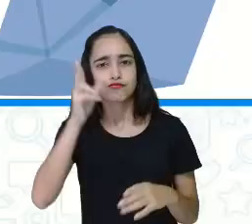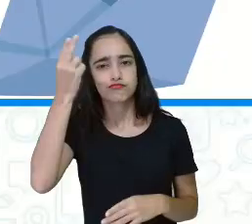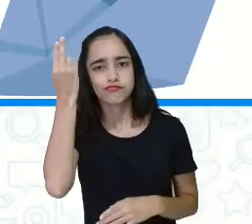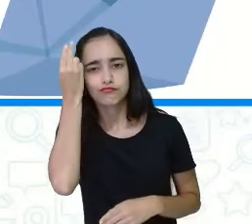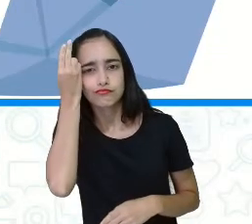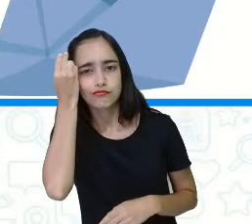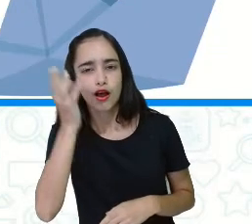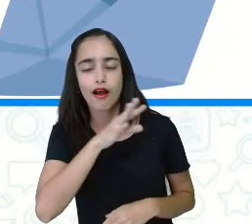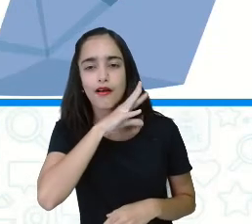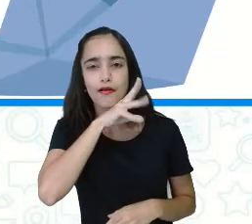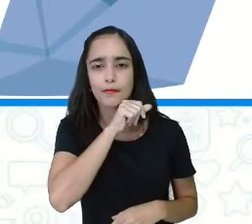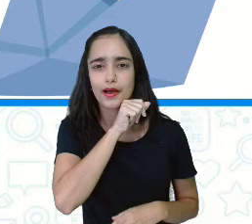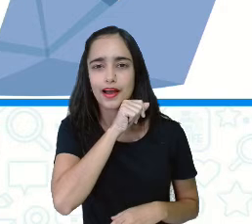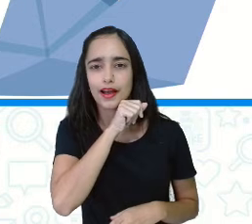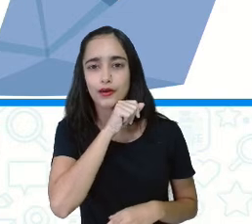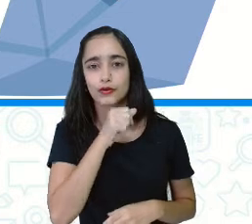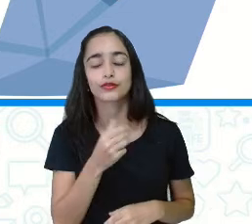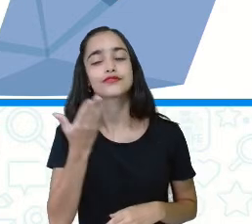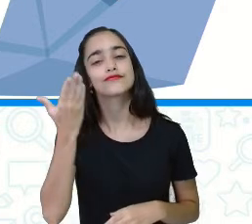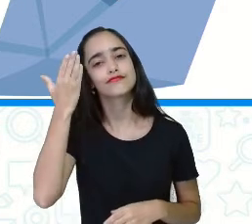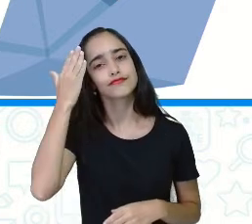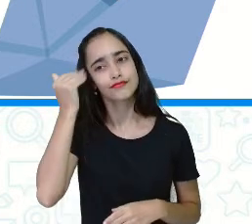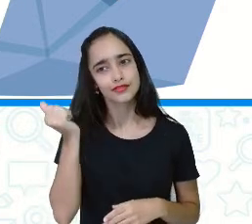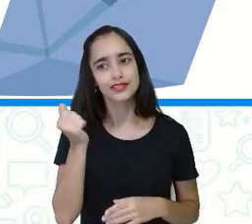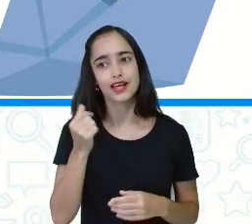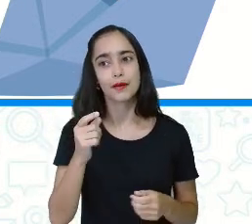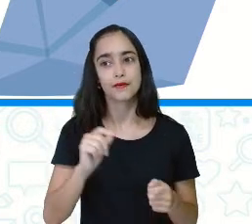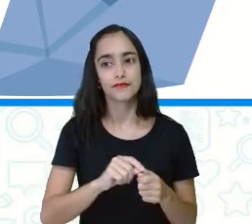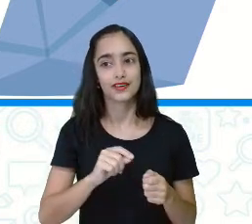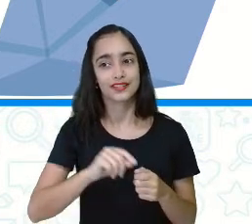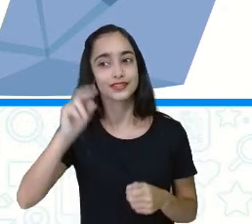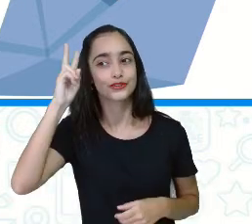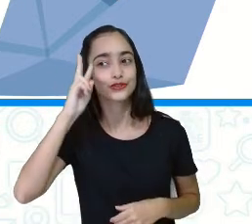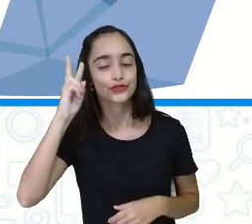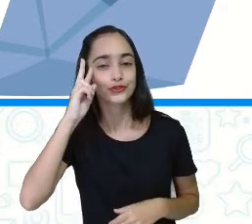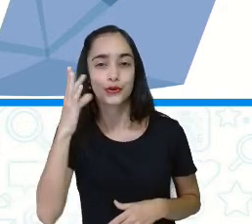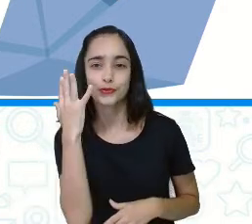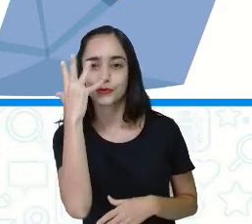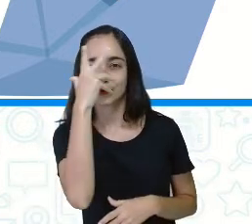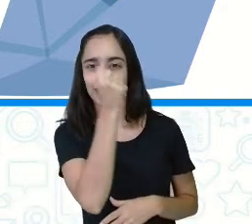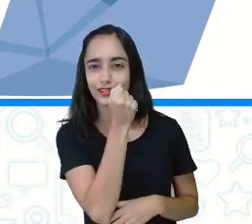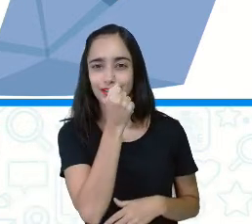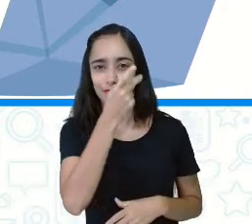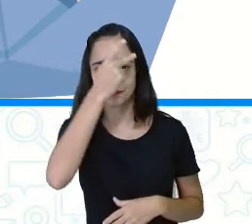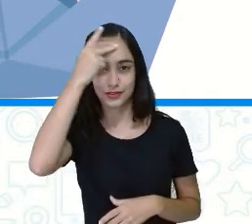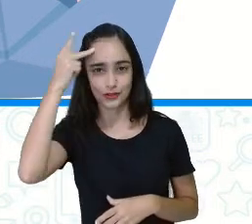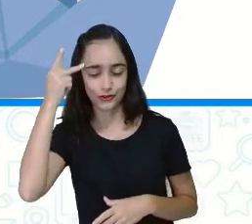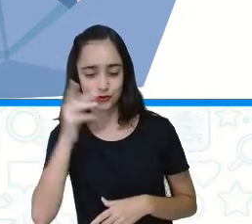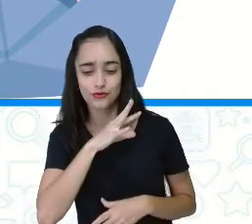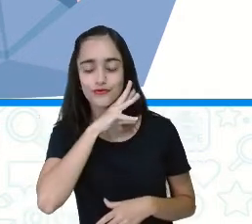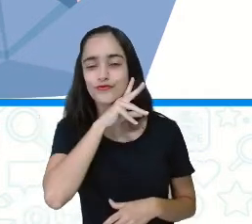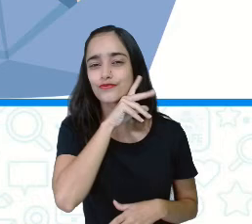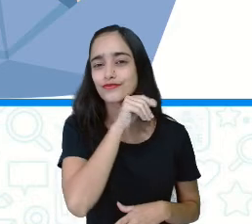com pessoas e bichos e com barquinhos no mar.